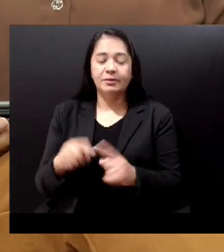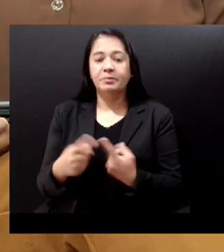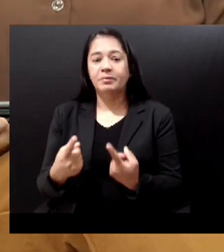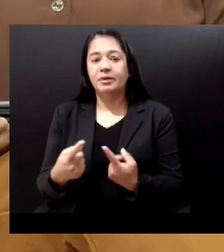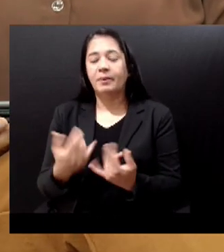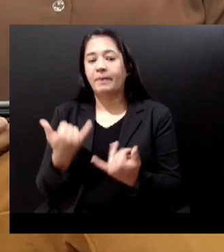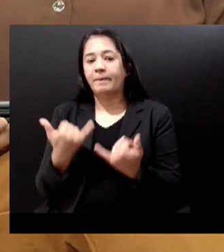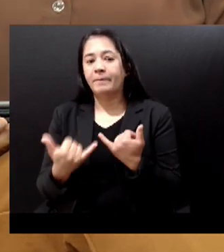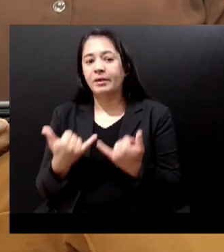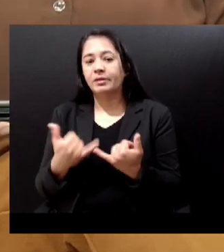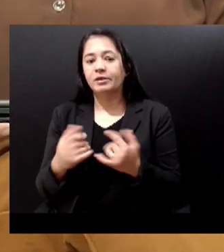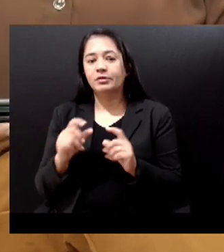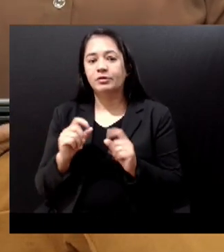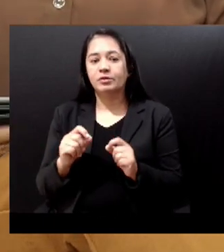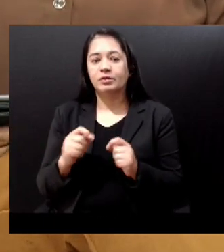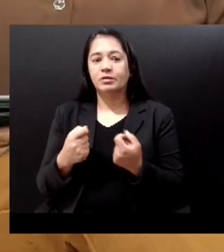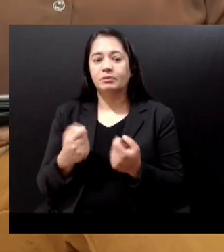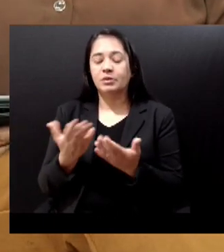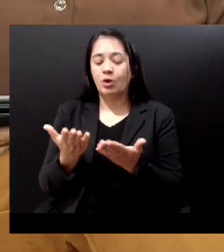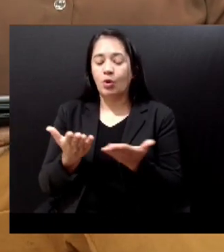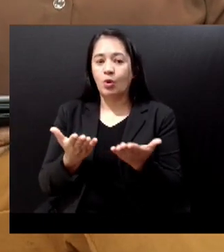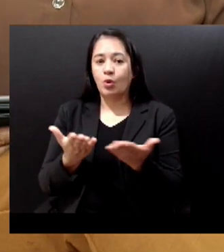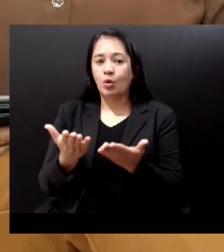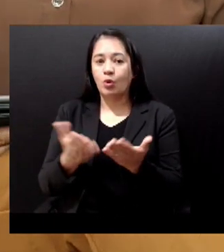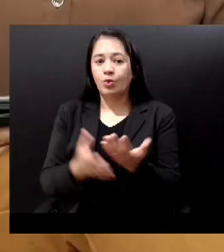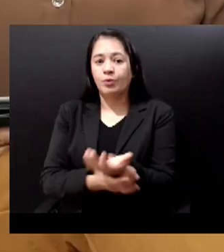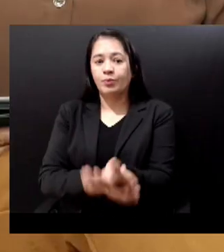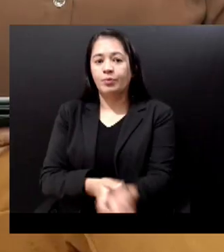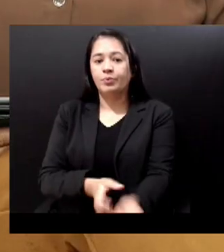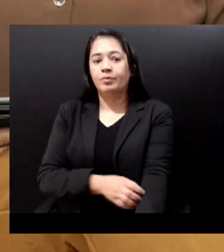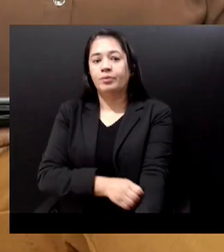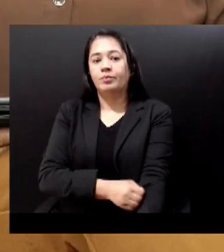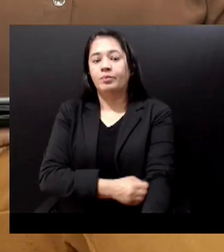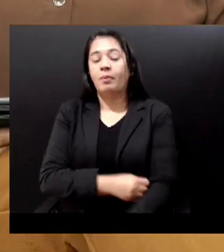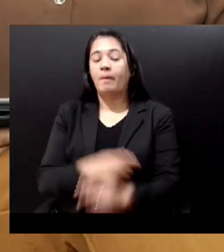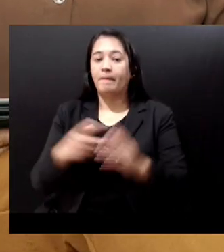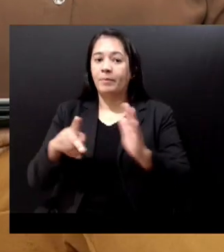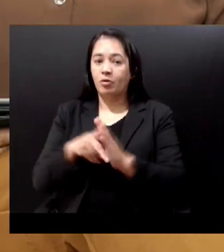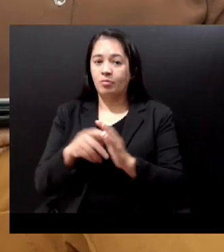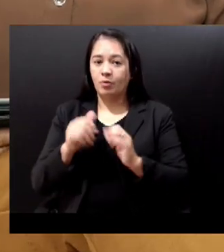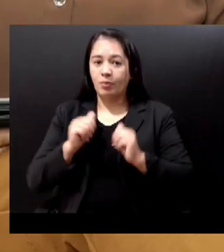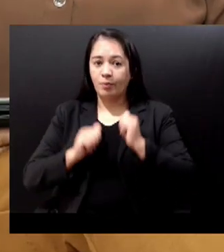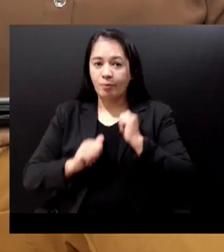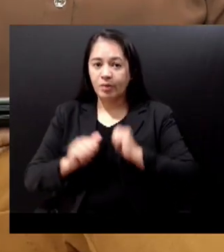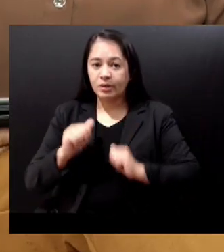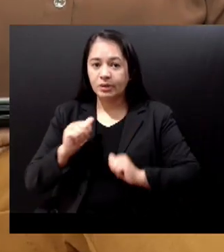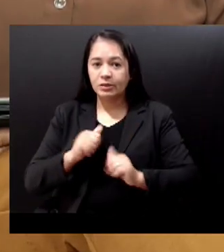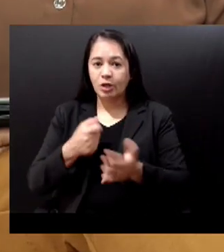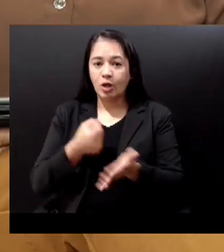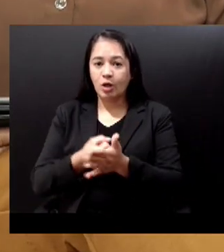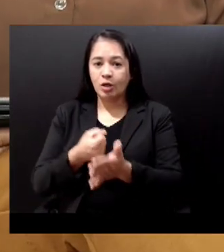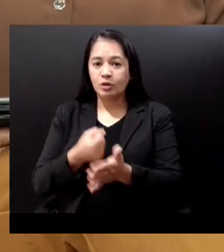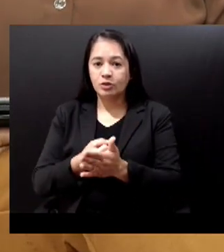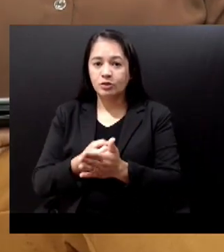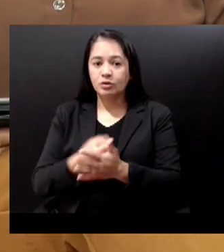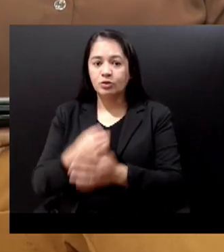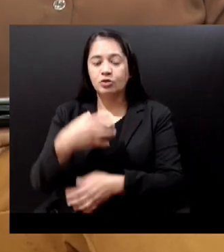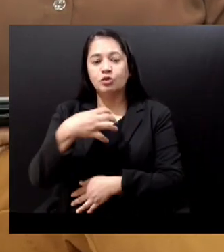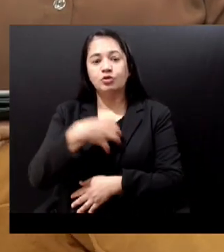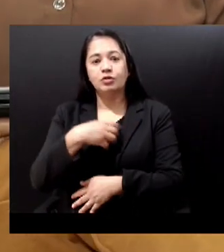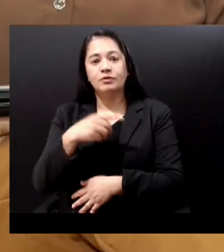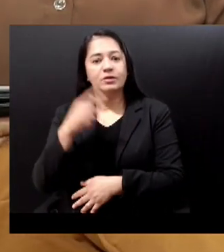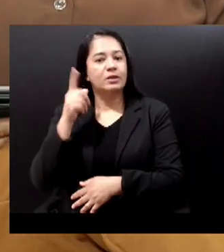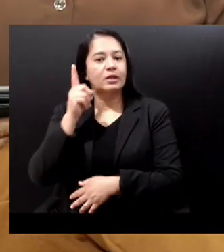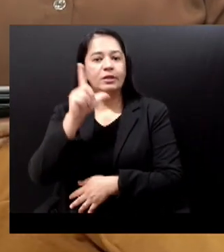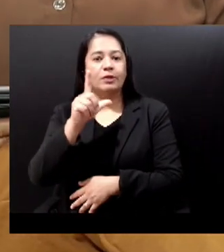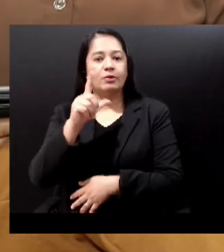com um tratamento para esta ansiedade, para esta cobrança que se impõe de forma a você não conseguir nem dormir,